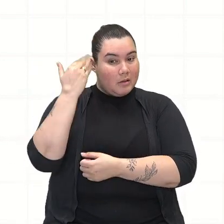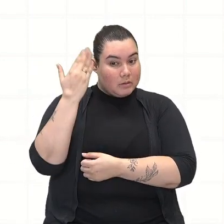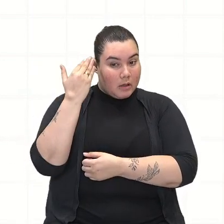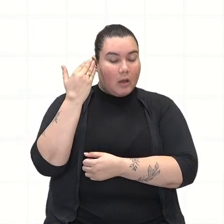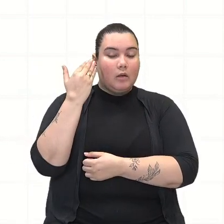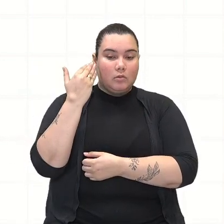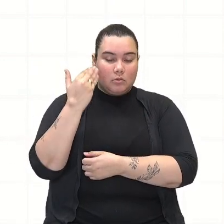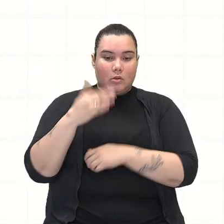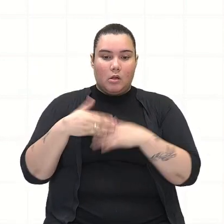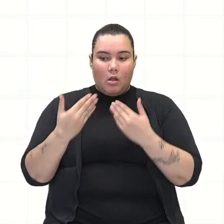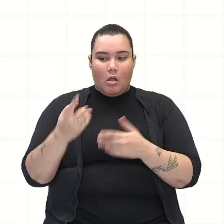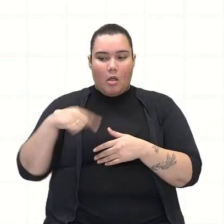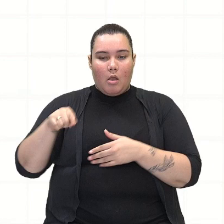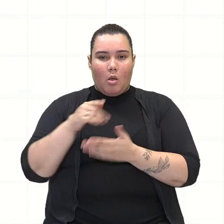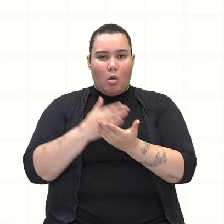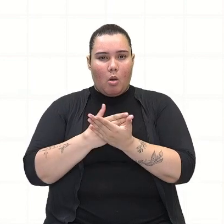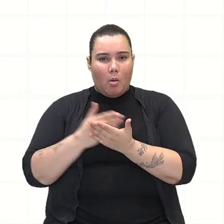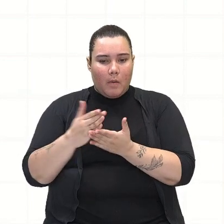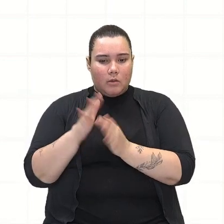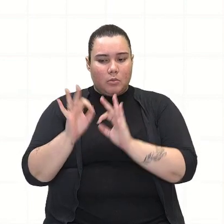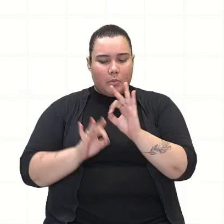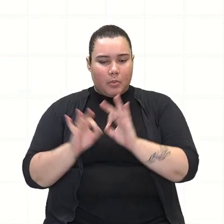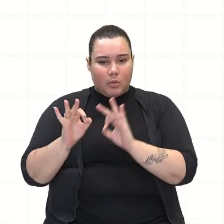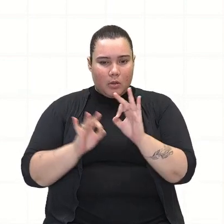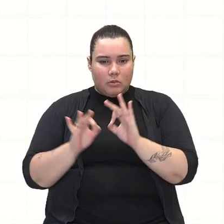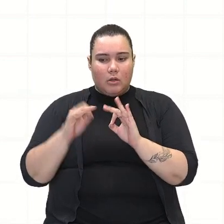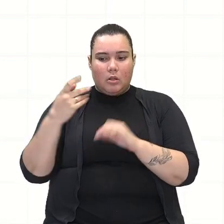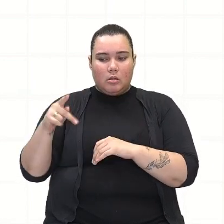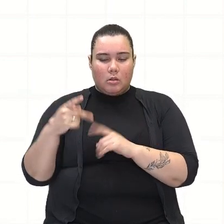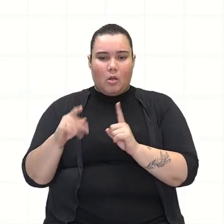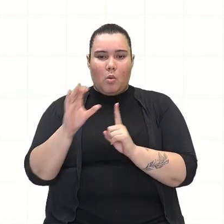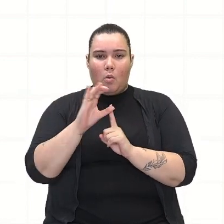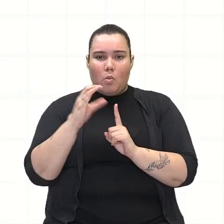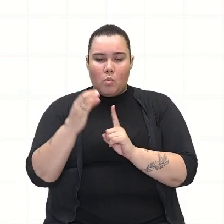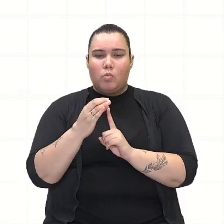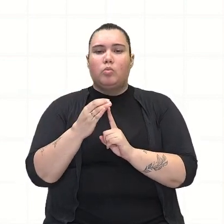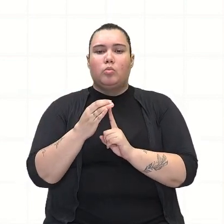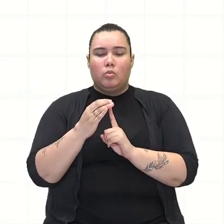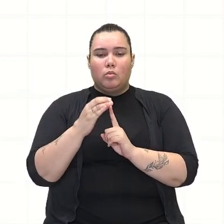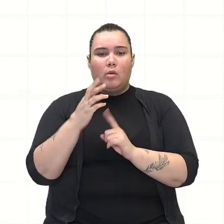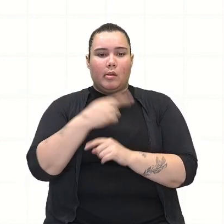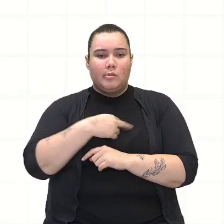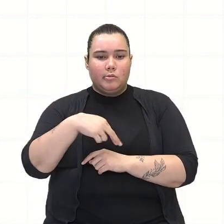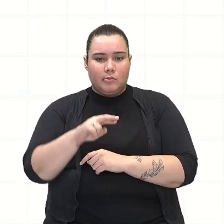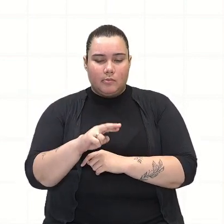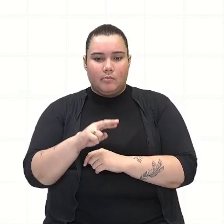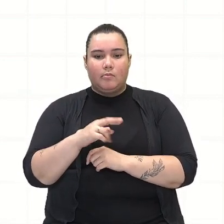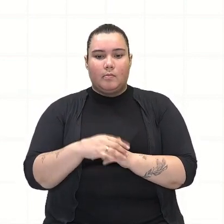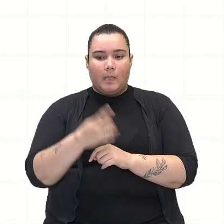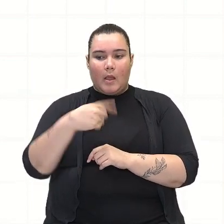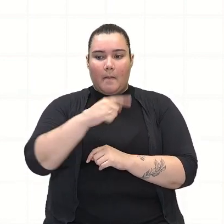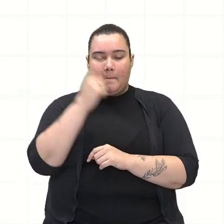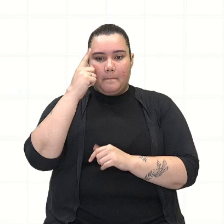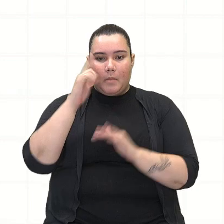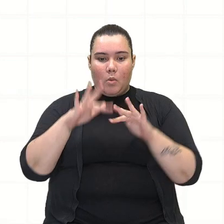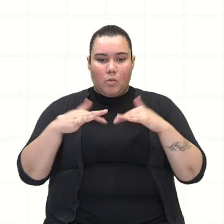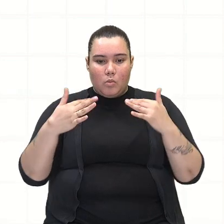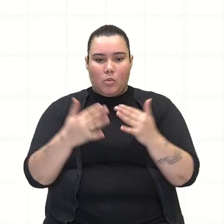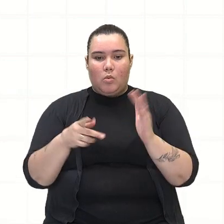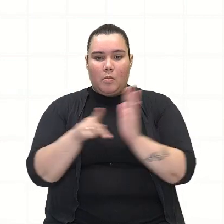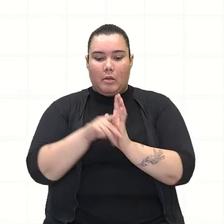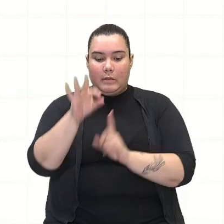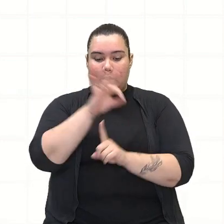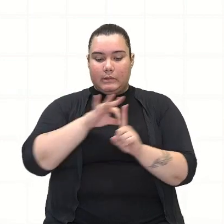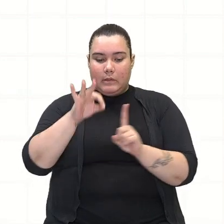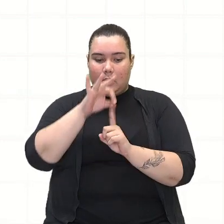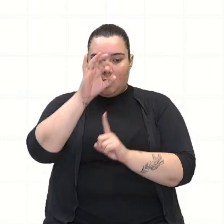vão camuflando os cultos religiosos, os senhores de engenho achavam que eles estavam cultuando aos santos católicos,